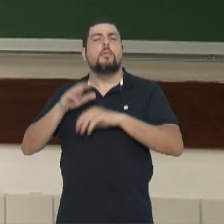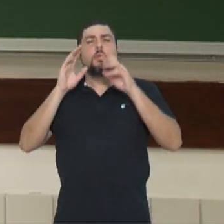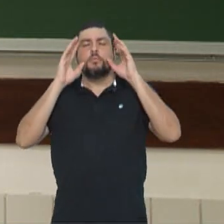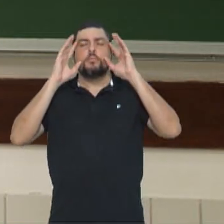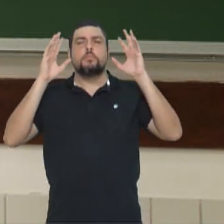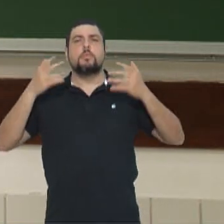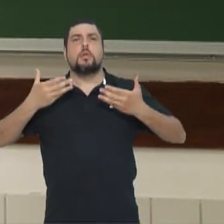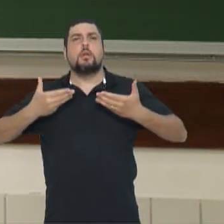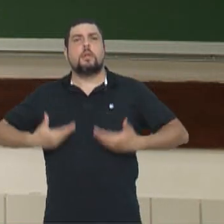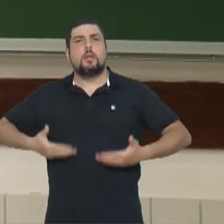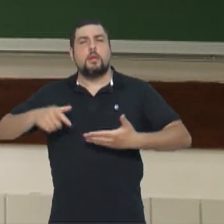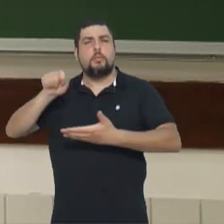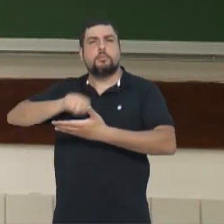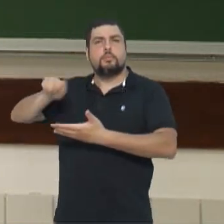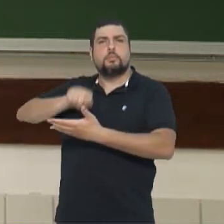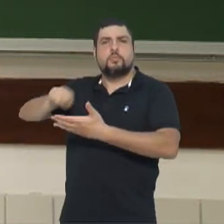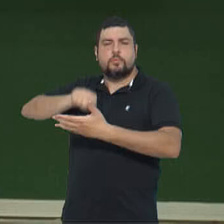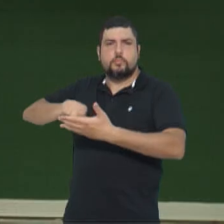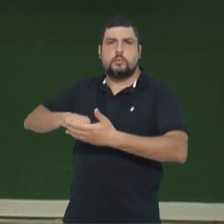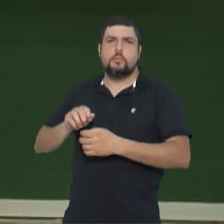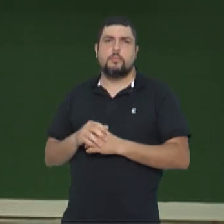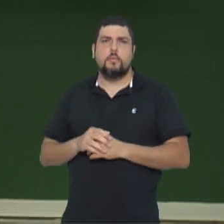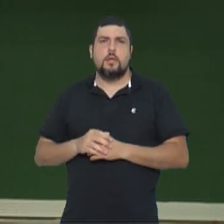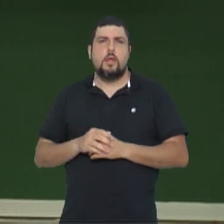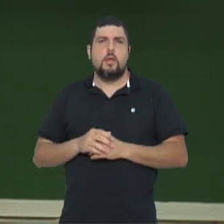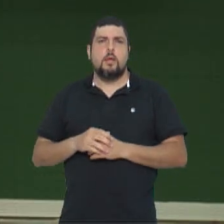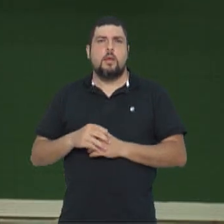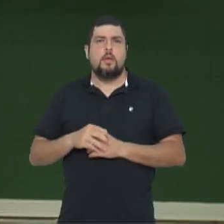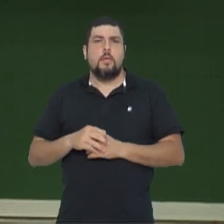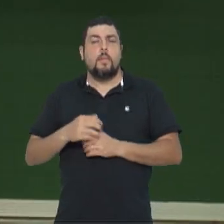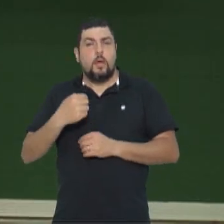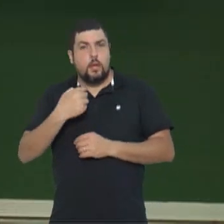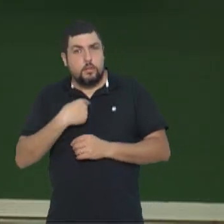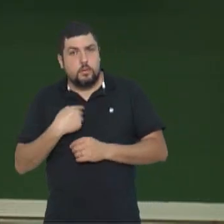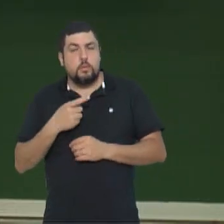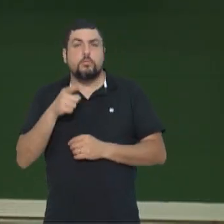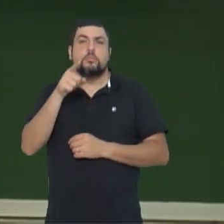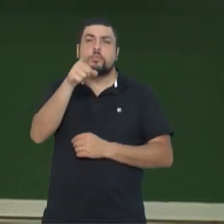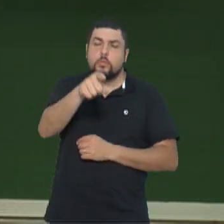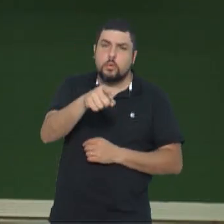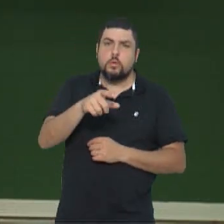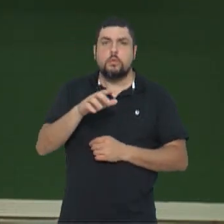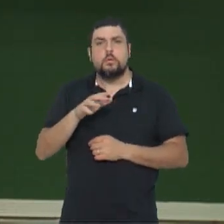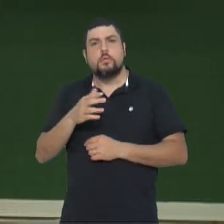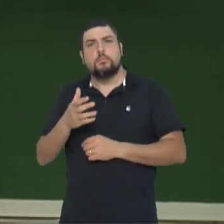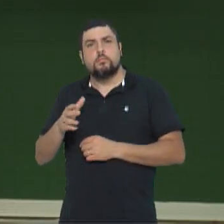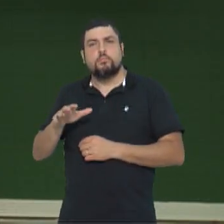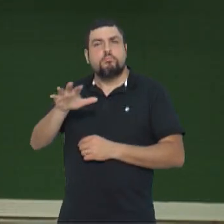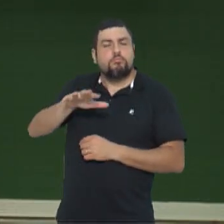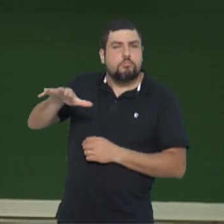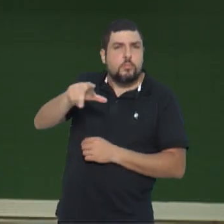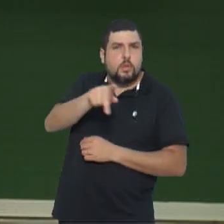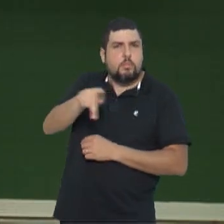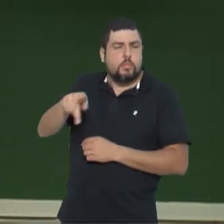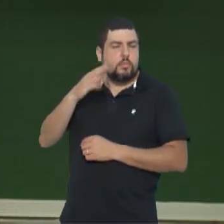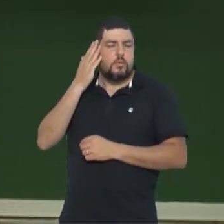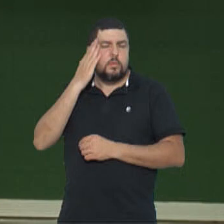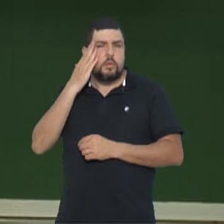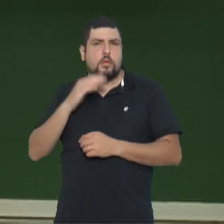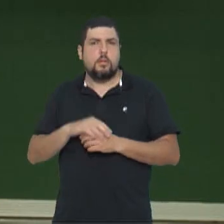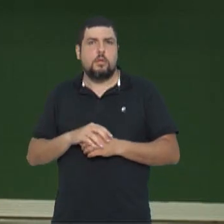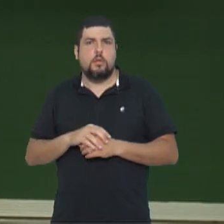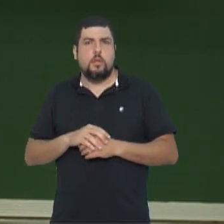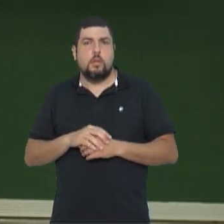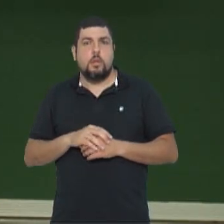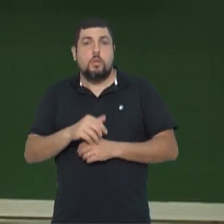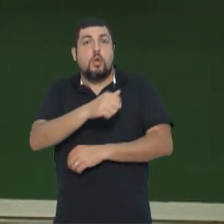senão, eu e você sabemos, eu como professora e os professores que estão me acompanhando, eles olham, o meu aluno, o que que ele faz? Ele olha o texto, as